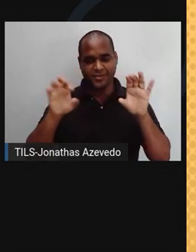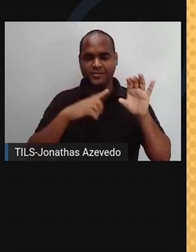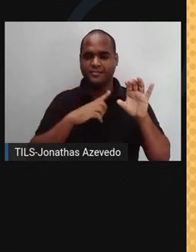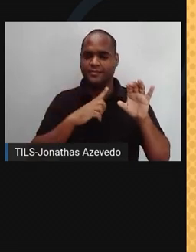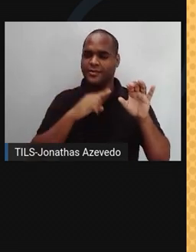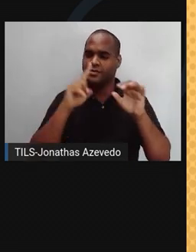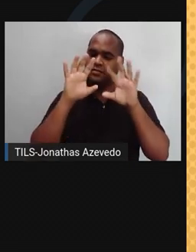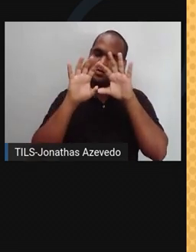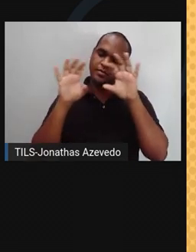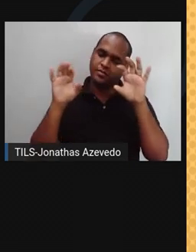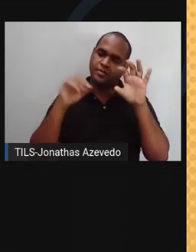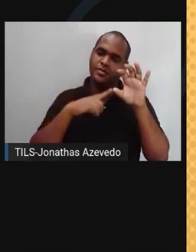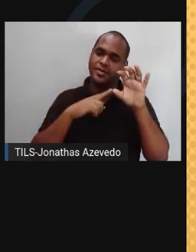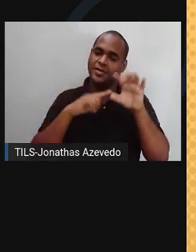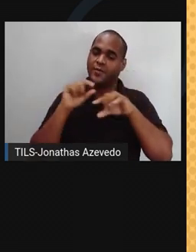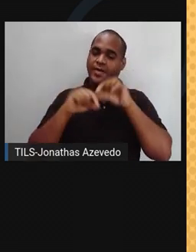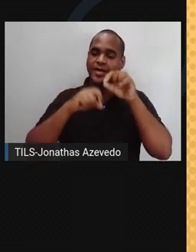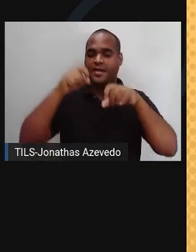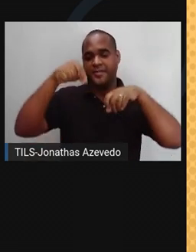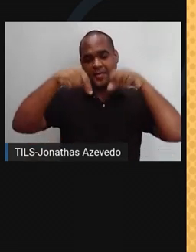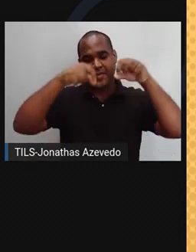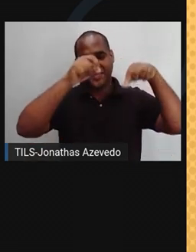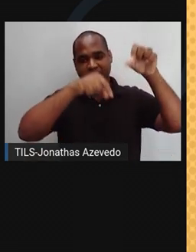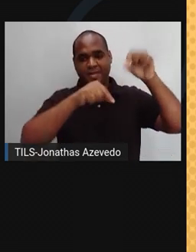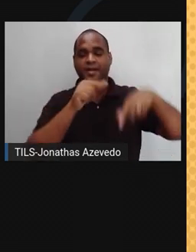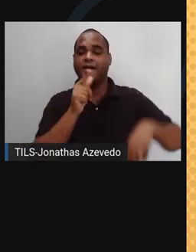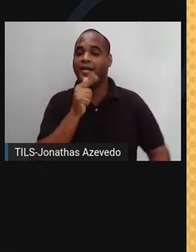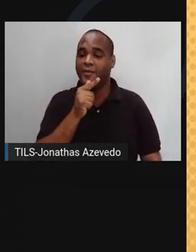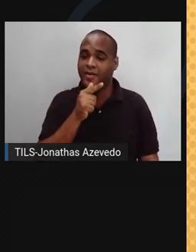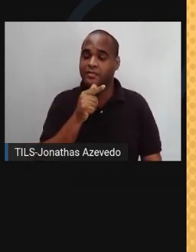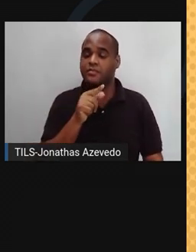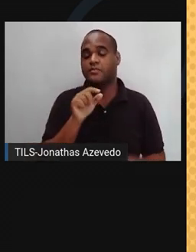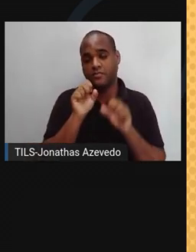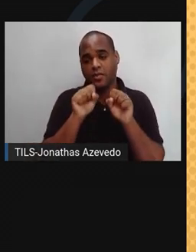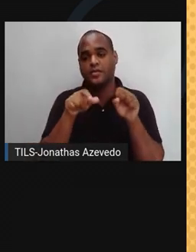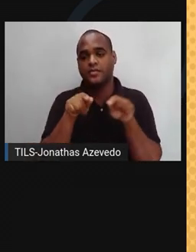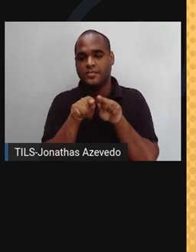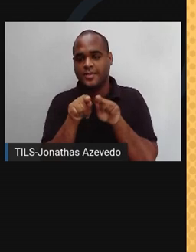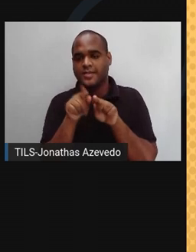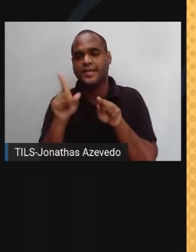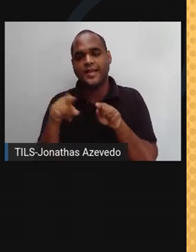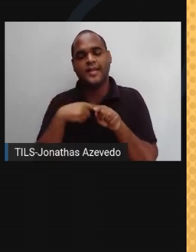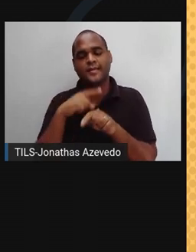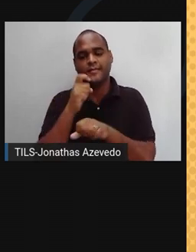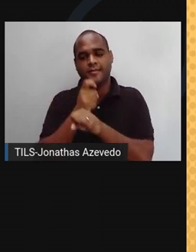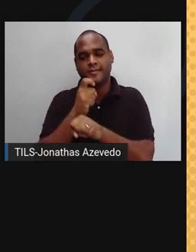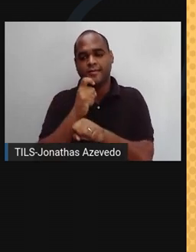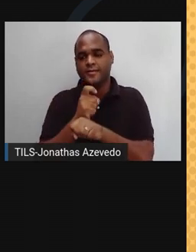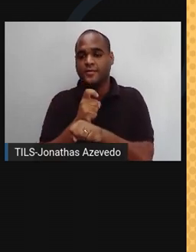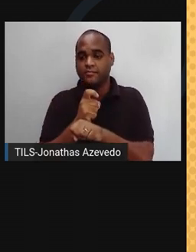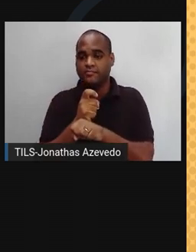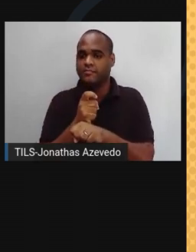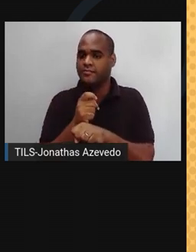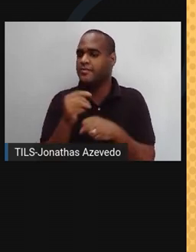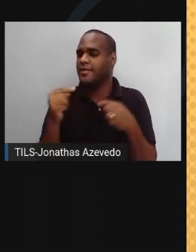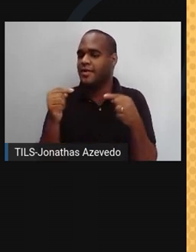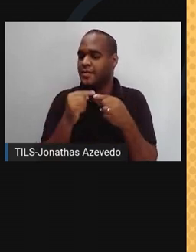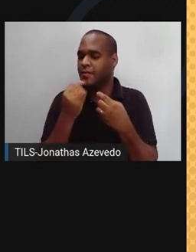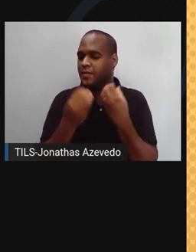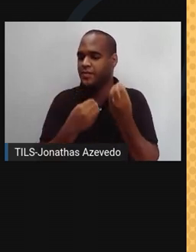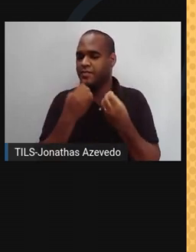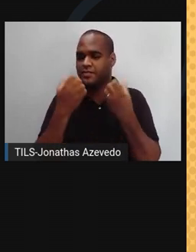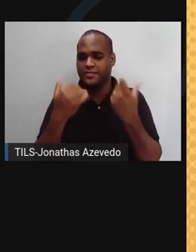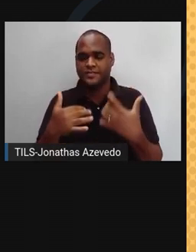tão pequenininho somos gotículas de água de forma líquida e até mesmo sua vida o gelo por isso elas